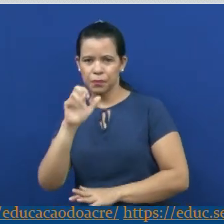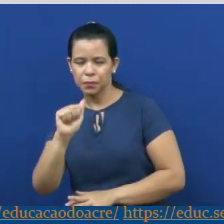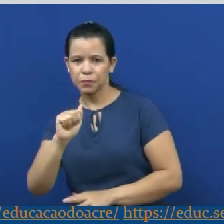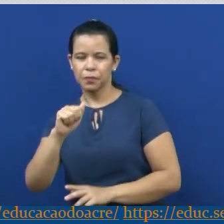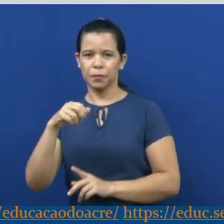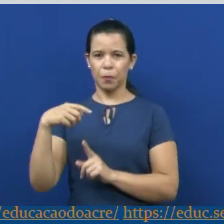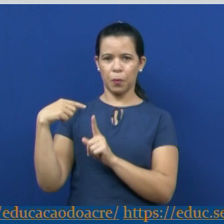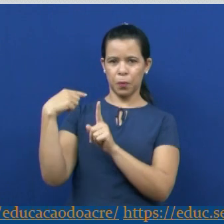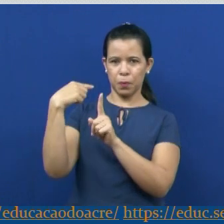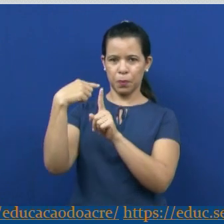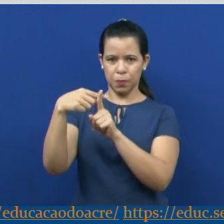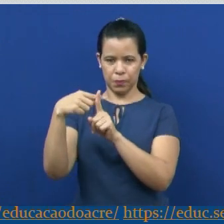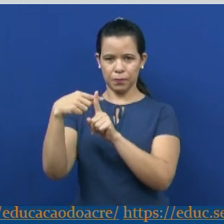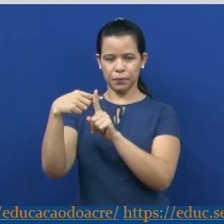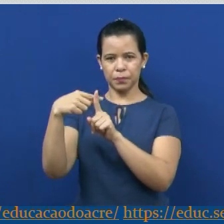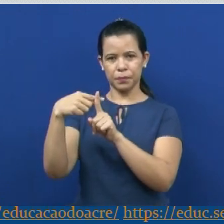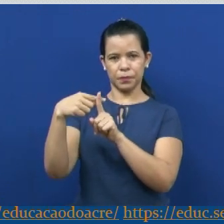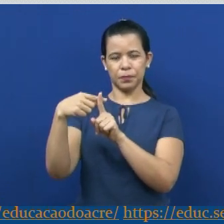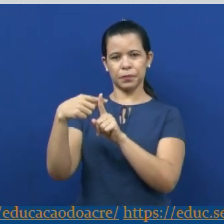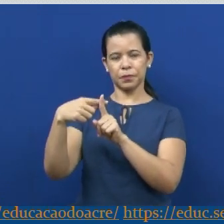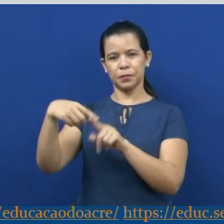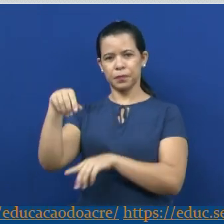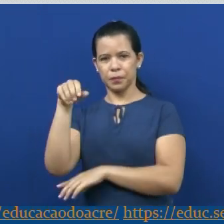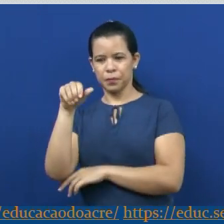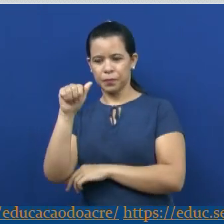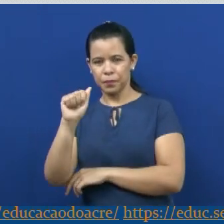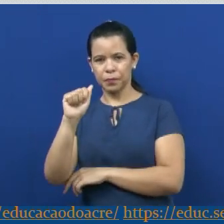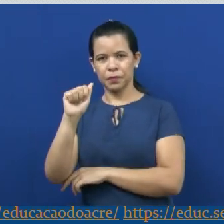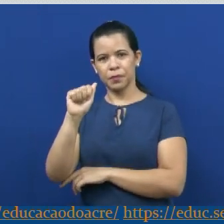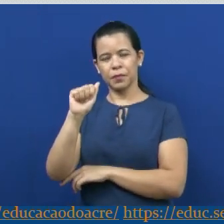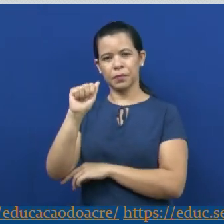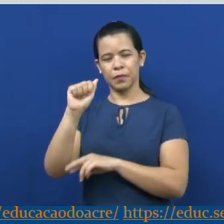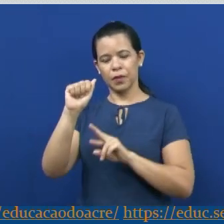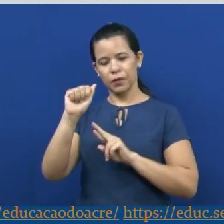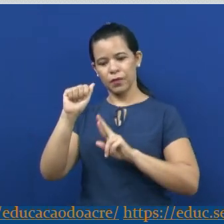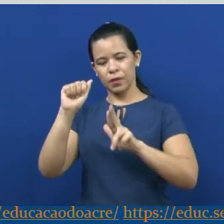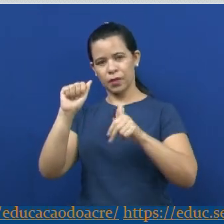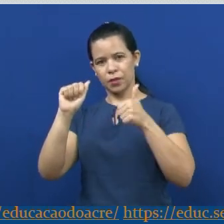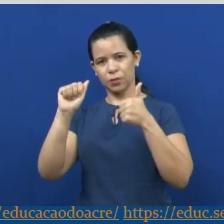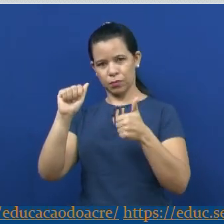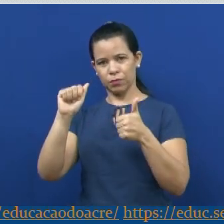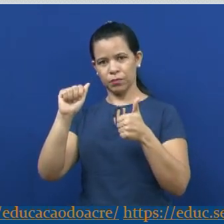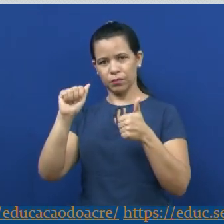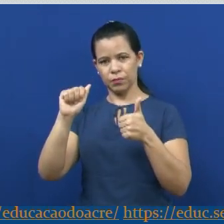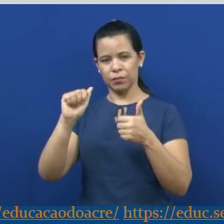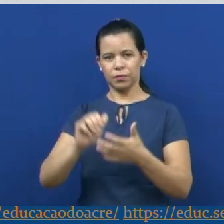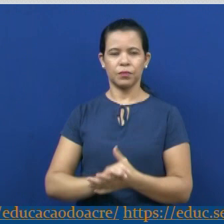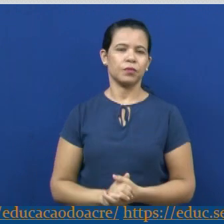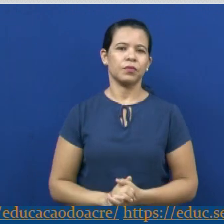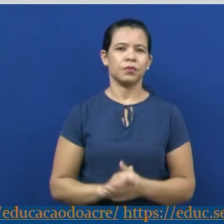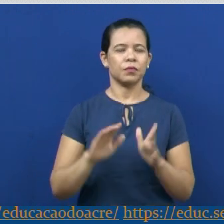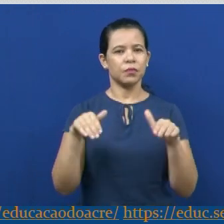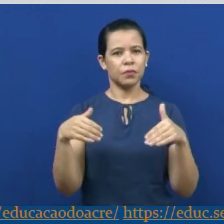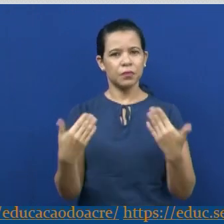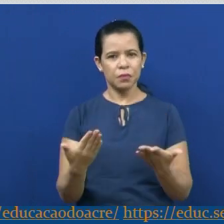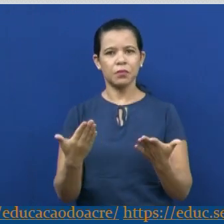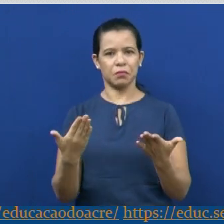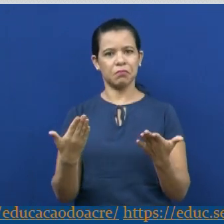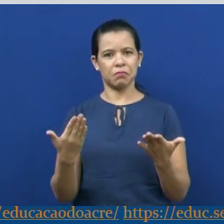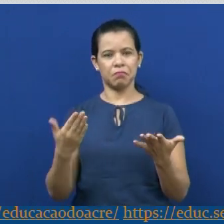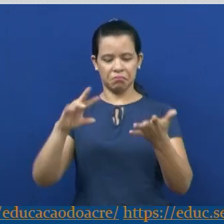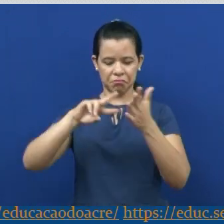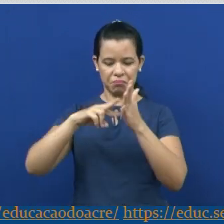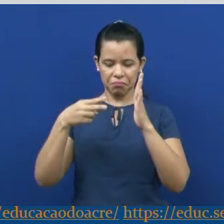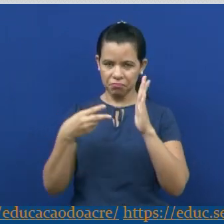positivos e não nulo. E o meu A tem que ser diferente de 1. Então, esse é o conceito